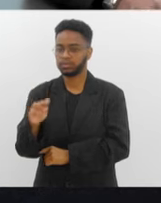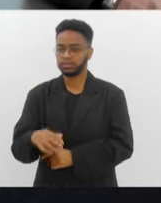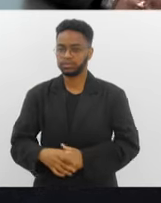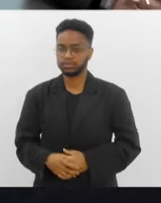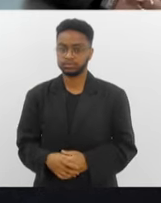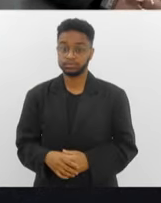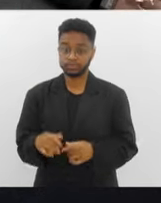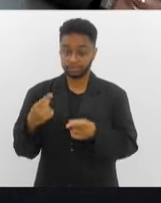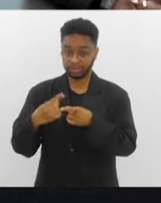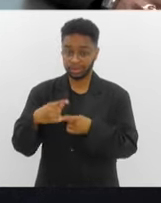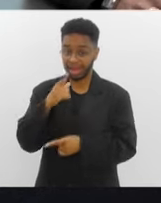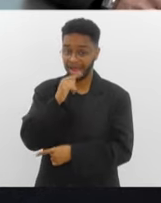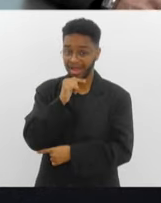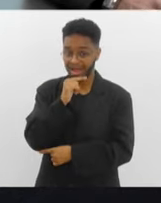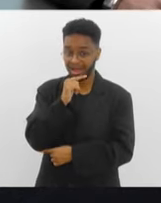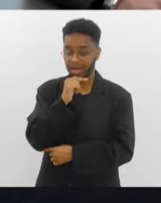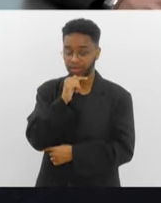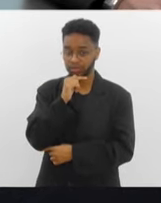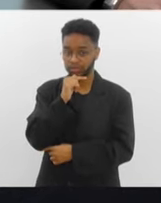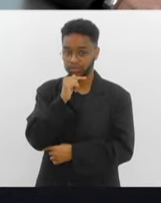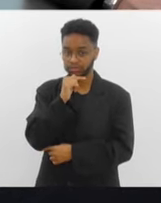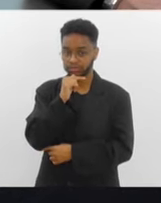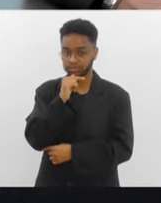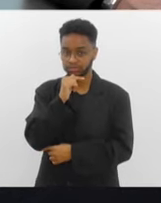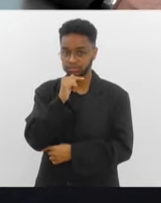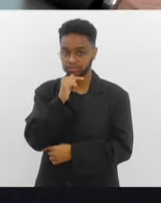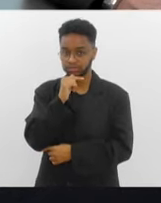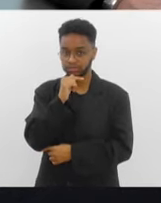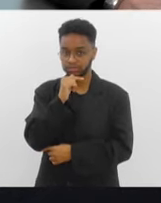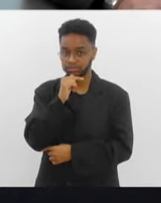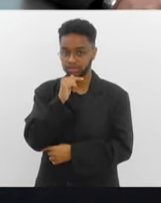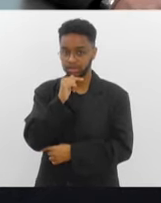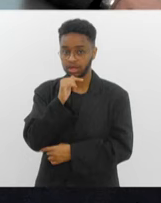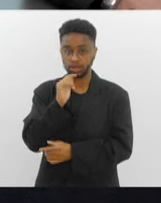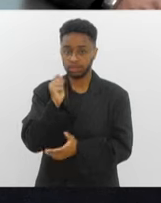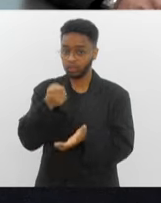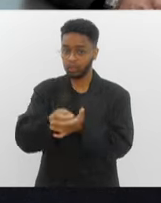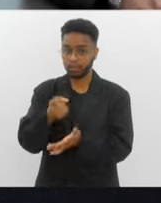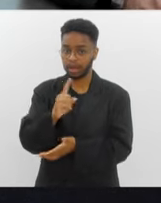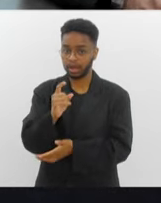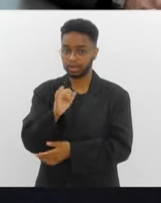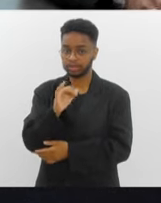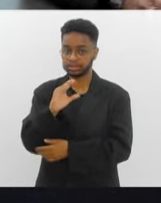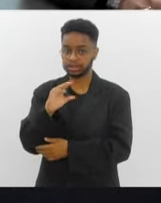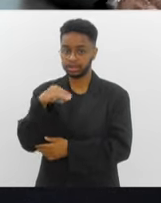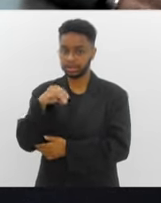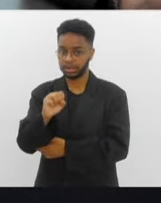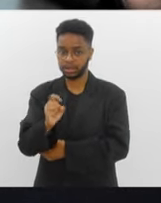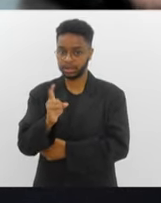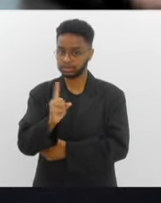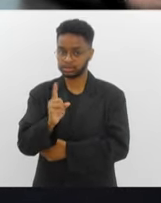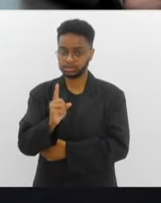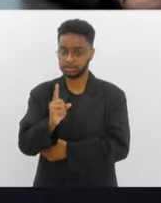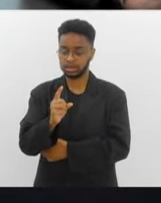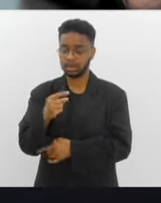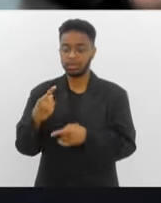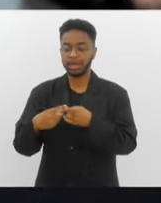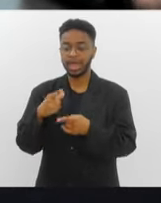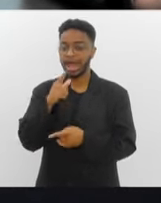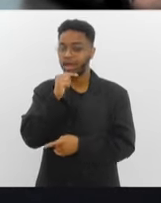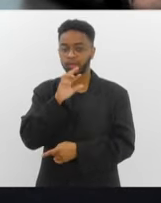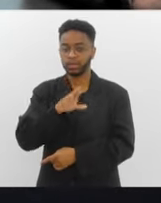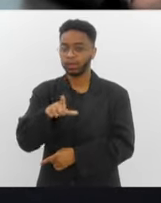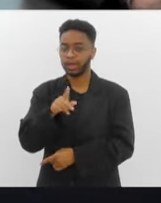Até porque a água em si, senhor presidente, não paga ICMS. A água não é